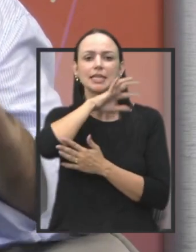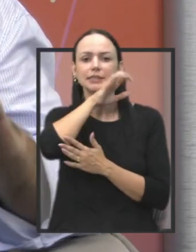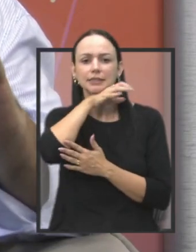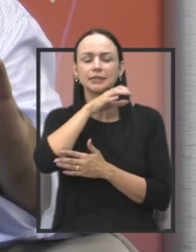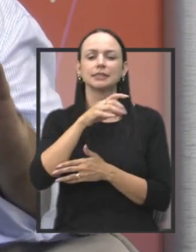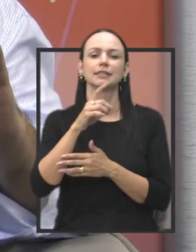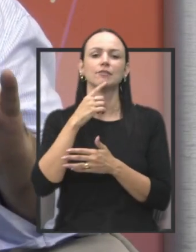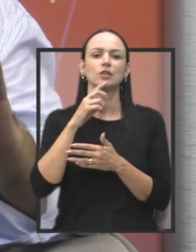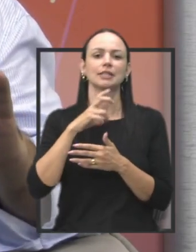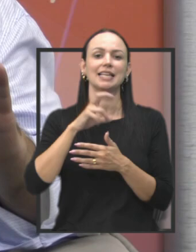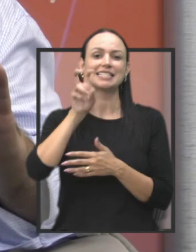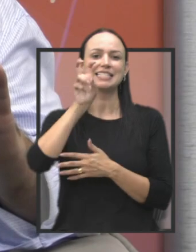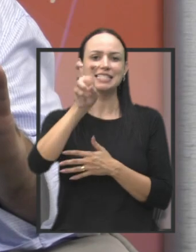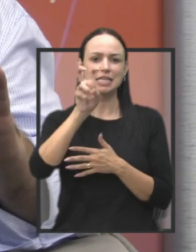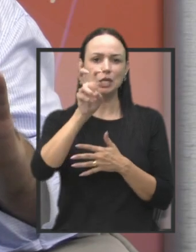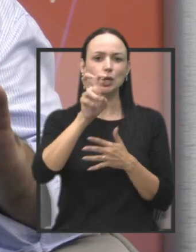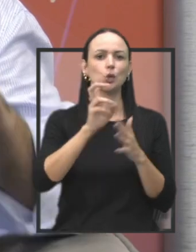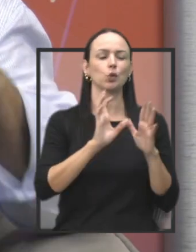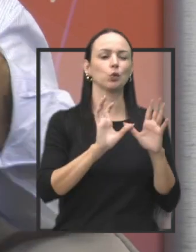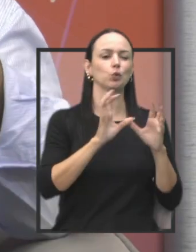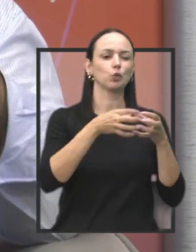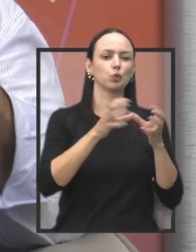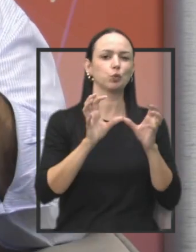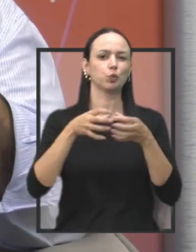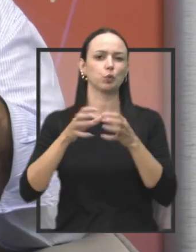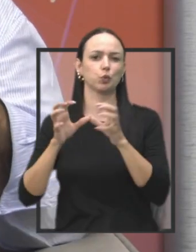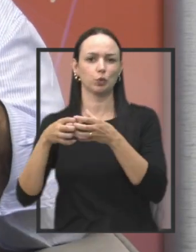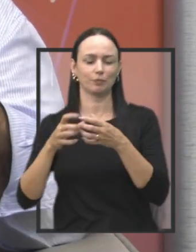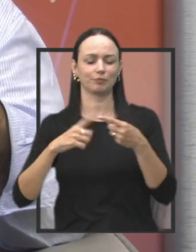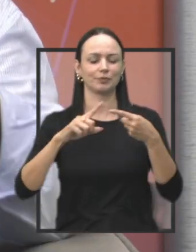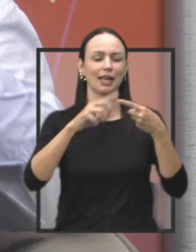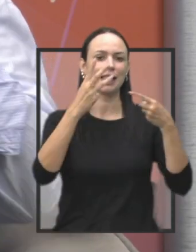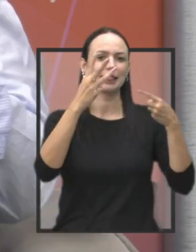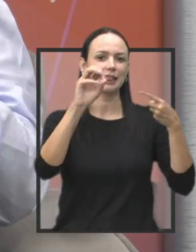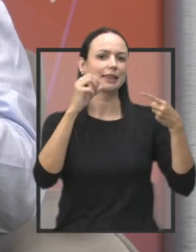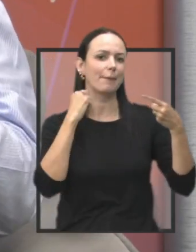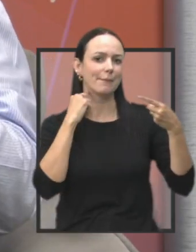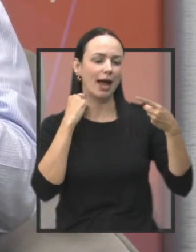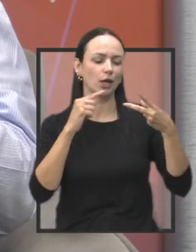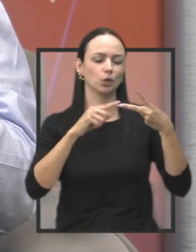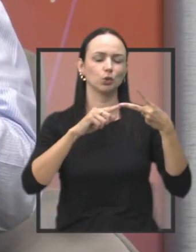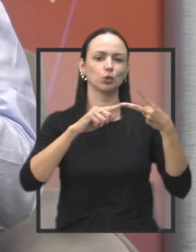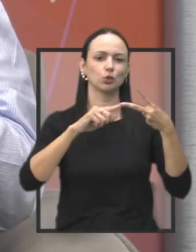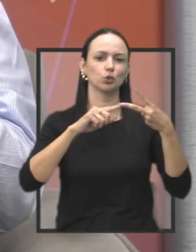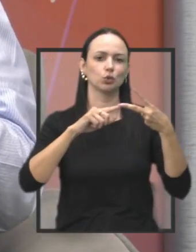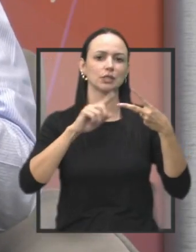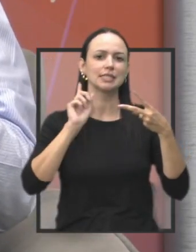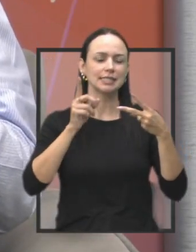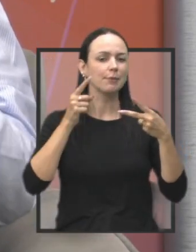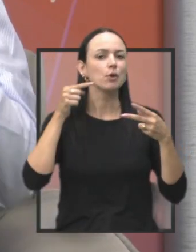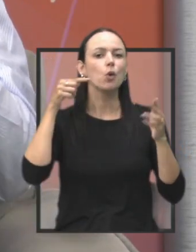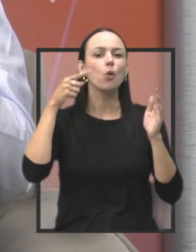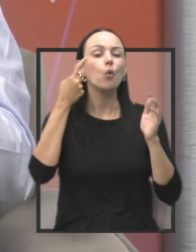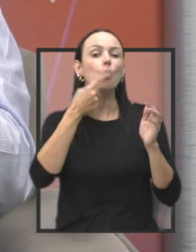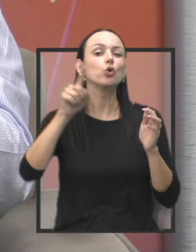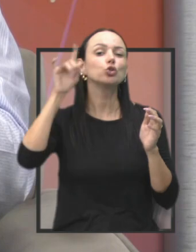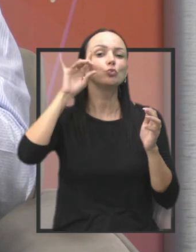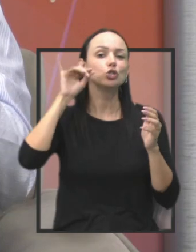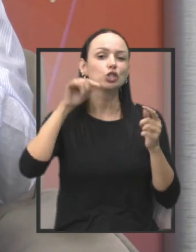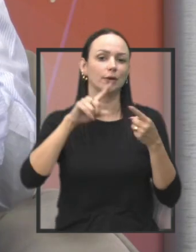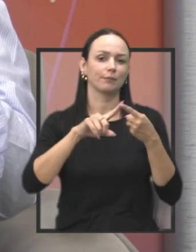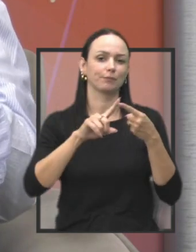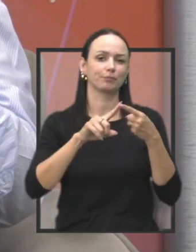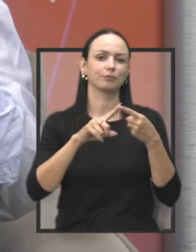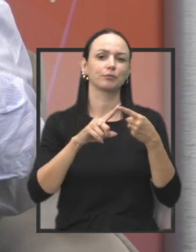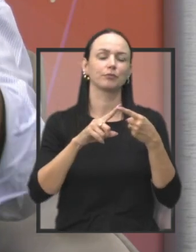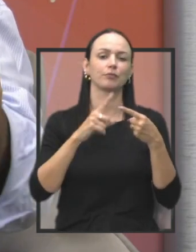são 5 lotes de restituições. 30 de maio, junho, final, sempre o último dia útil. Primeiro lote